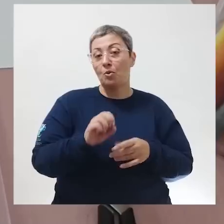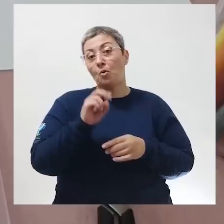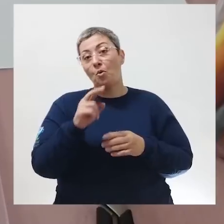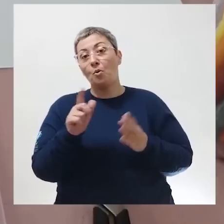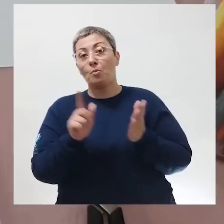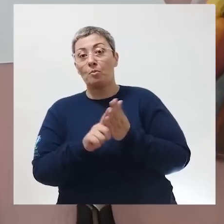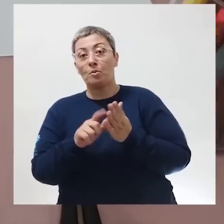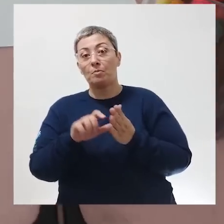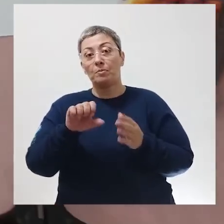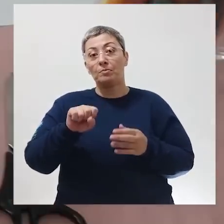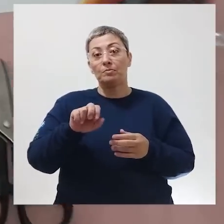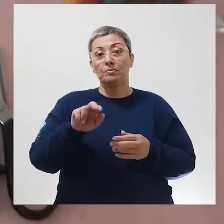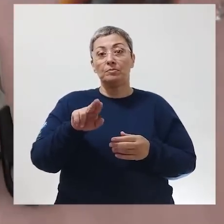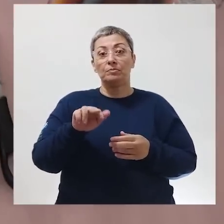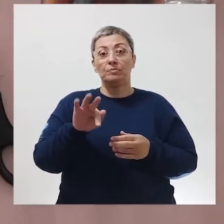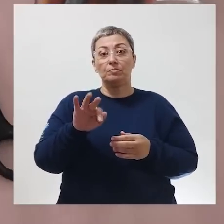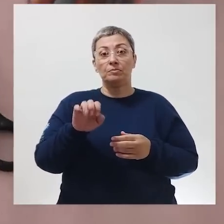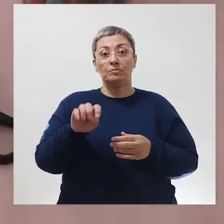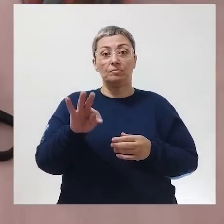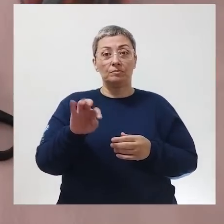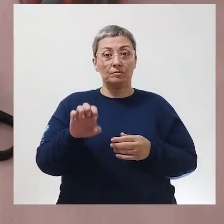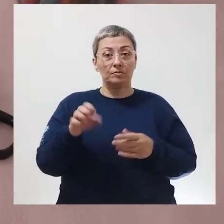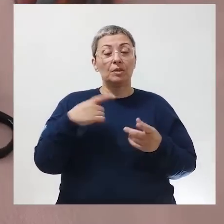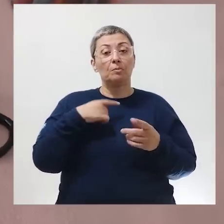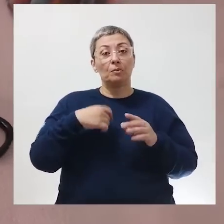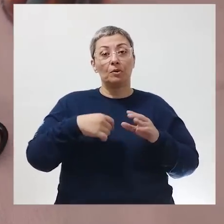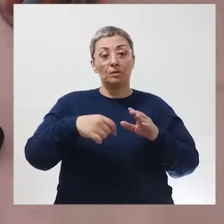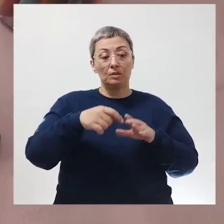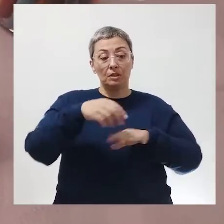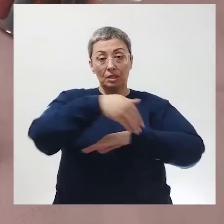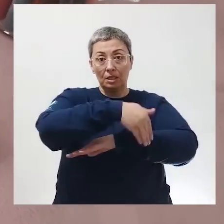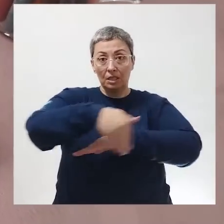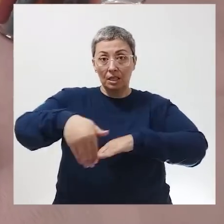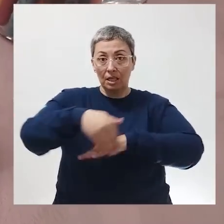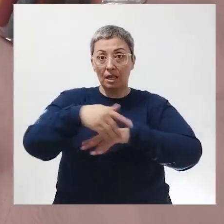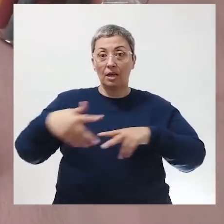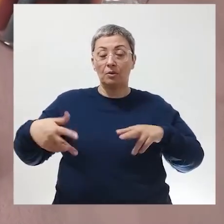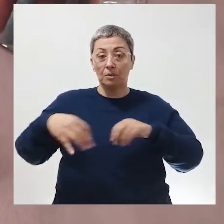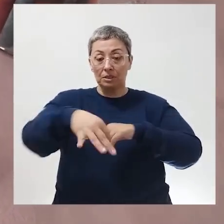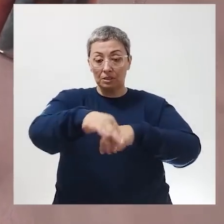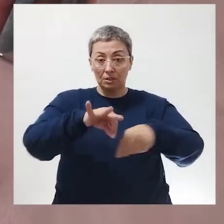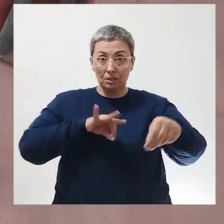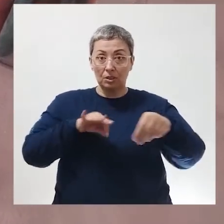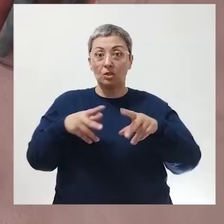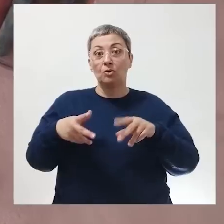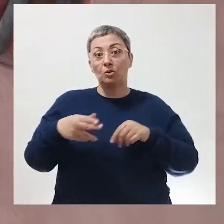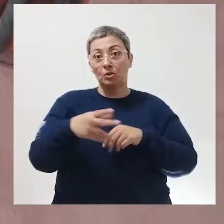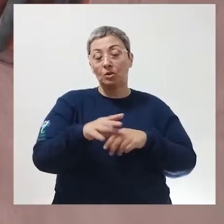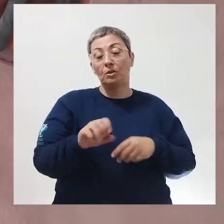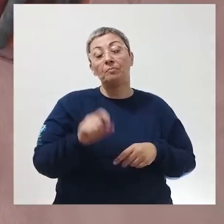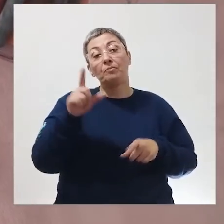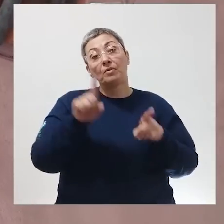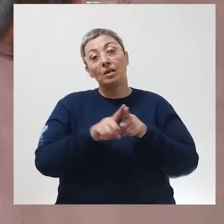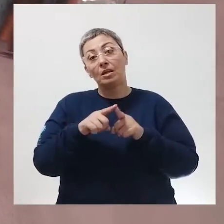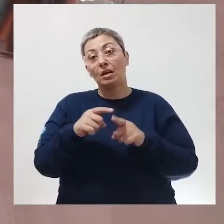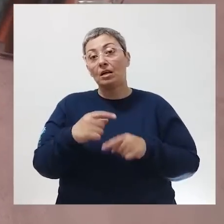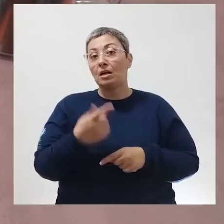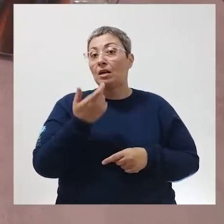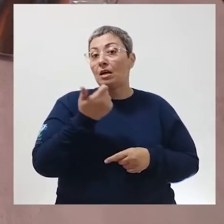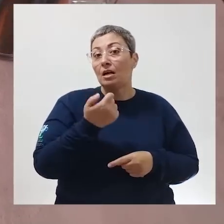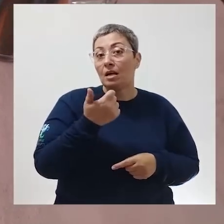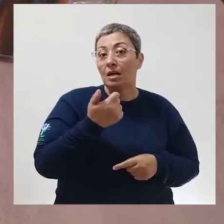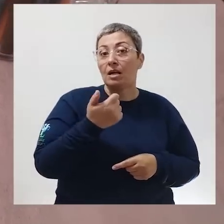de sulfite. Podemos utilizar a régua ou tesoura para recortar e lápis de